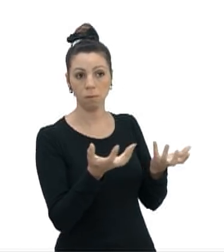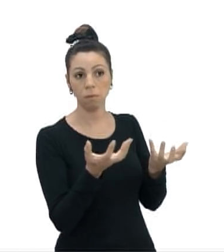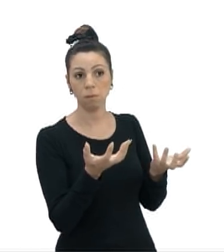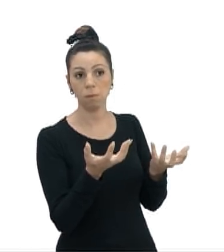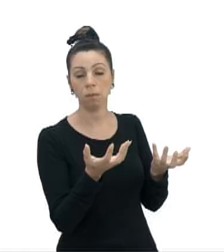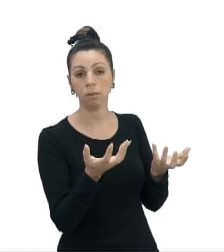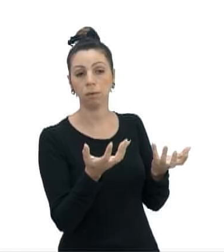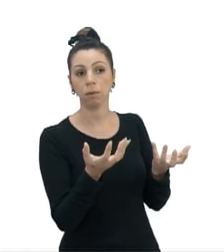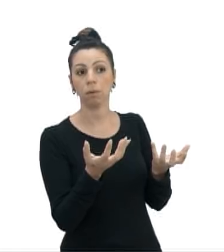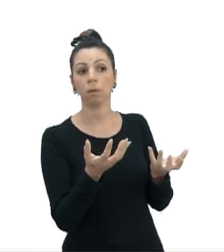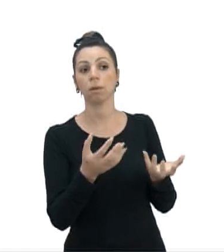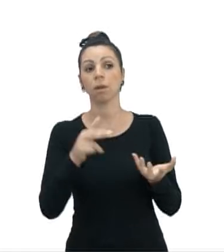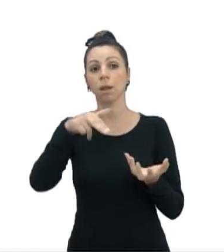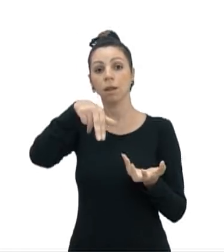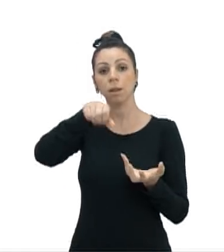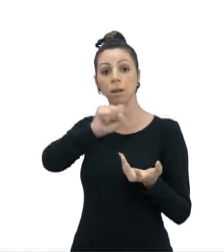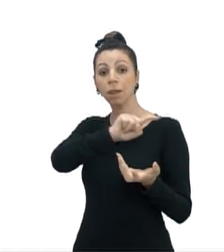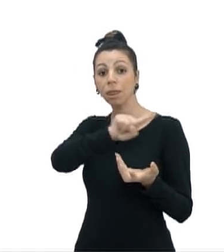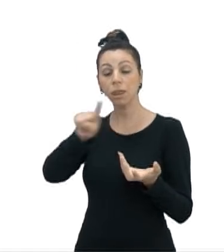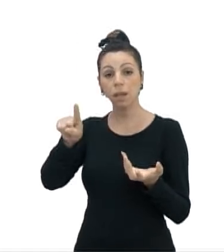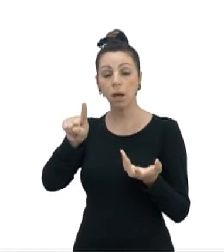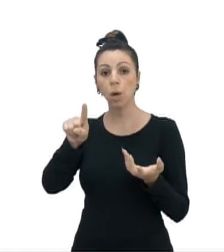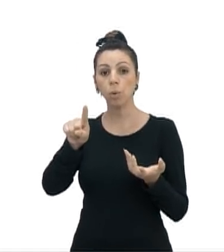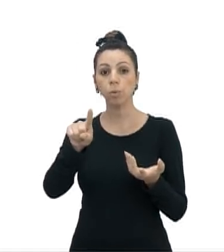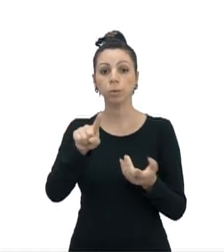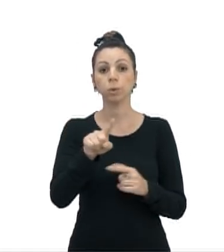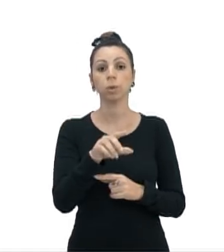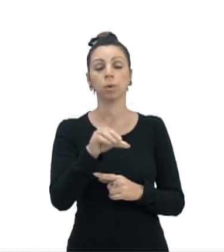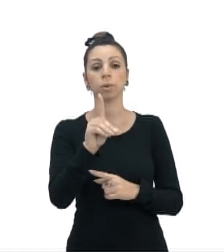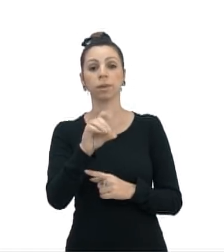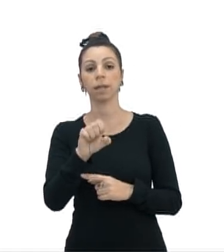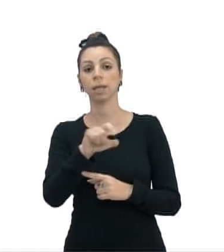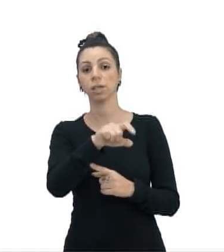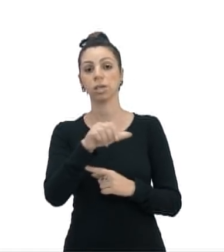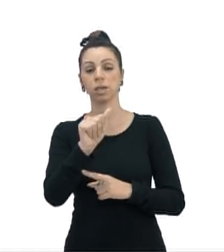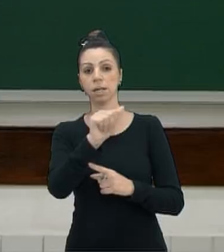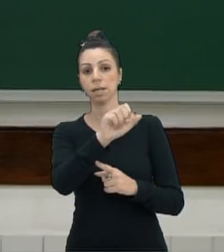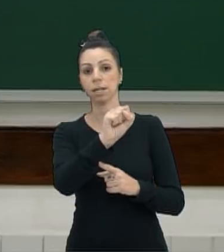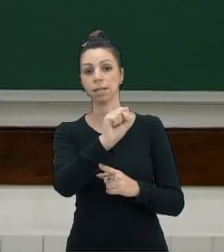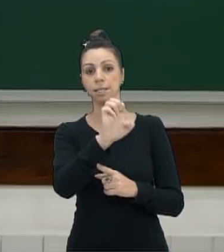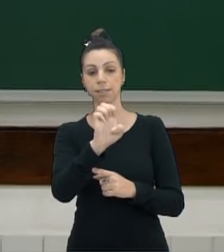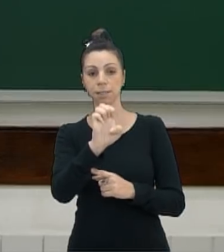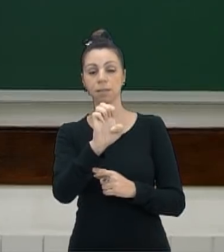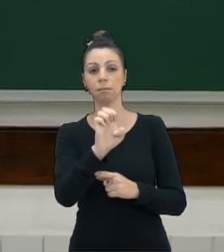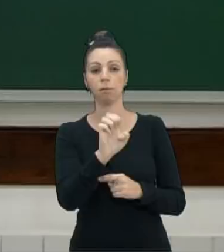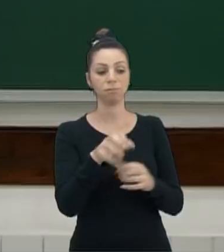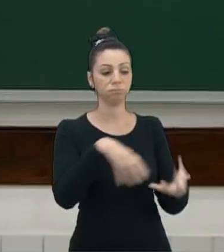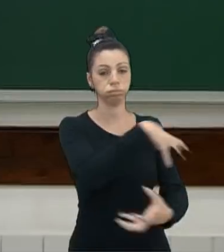não o deixasse bagunçado. Então, esse é um dos usos mais comuns do oblíquo.